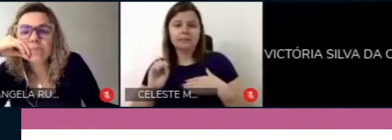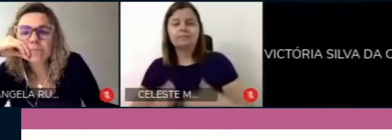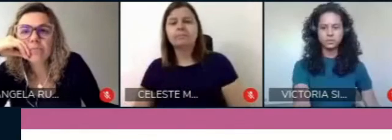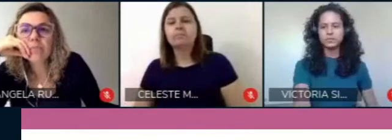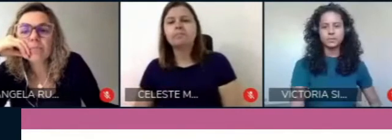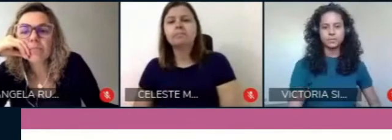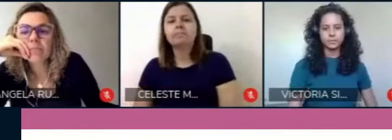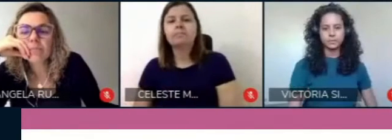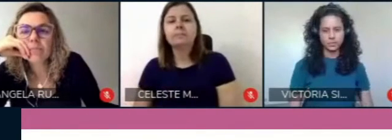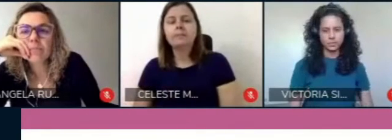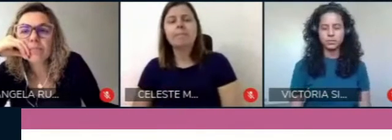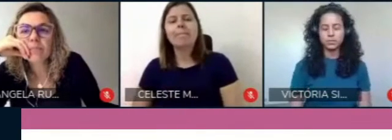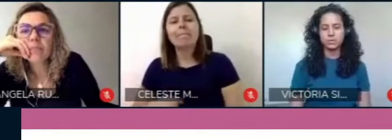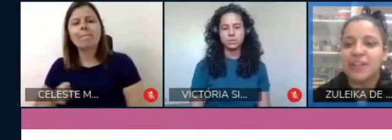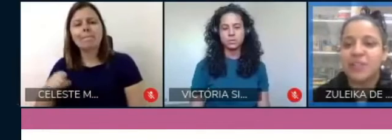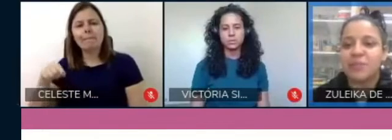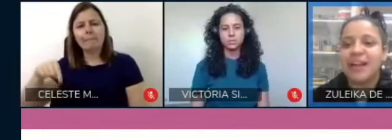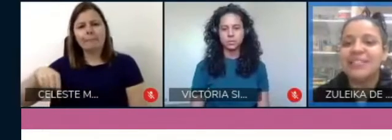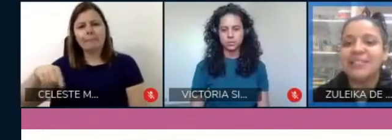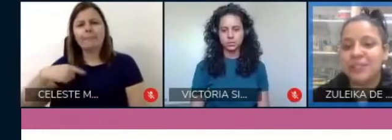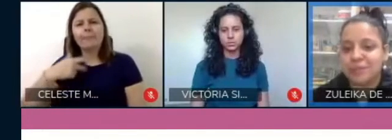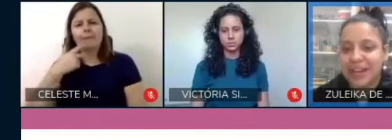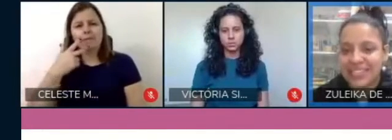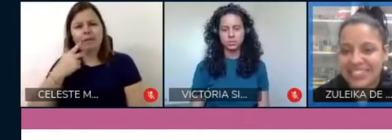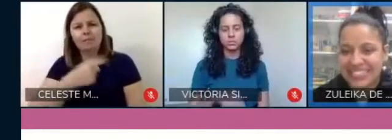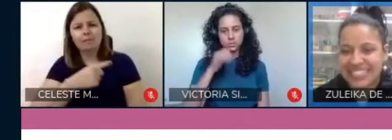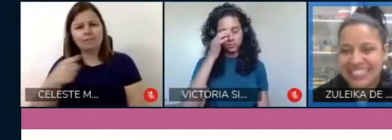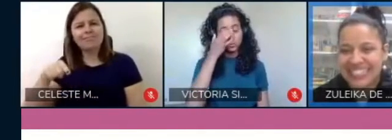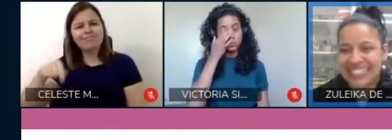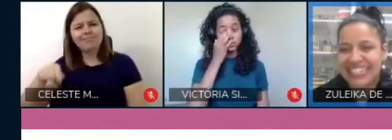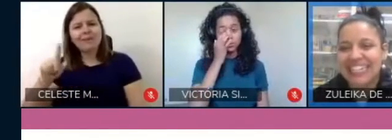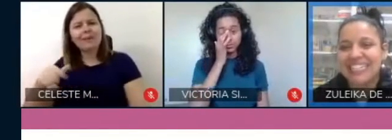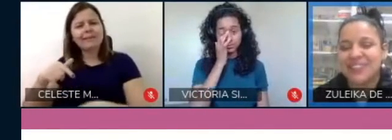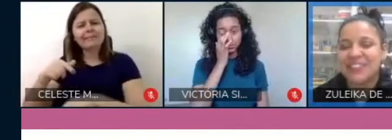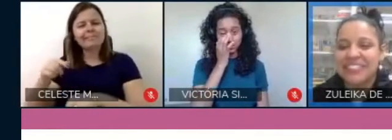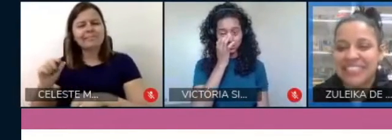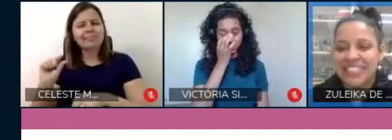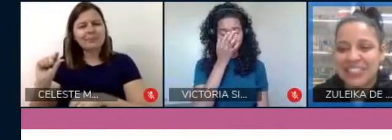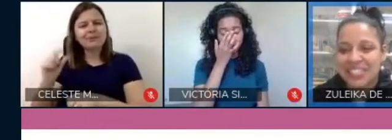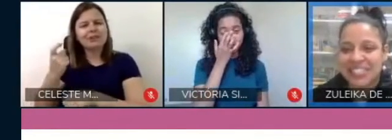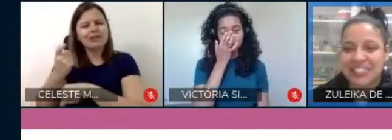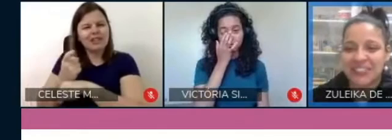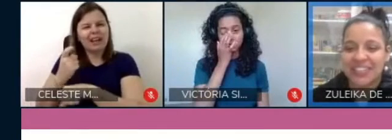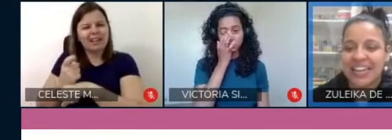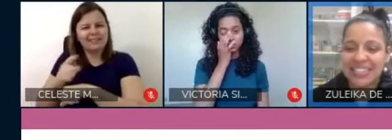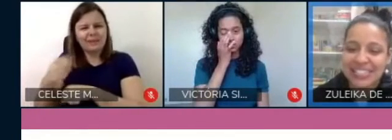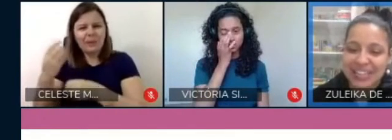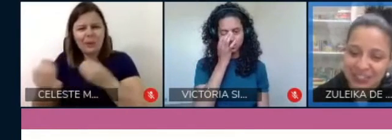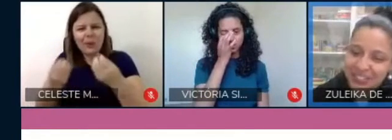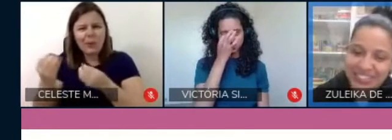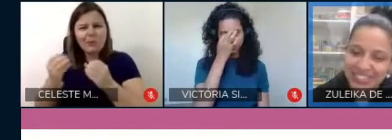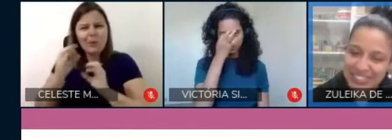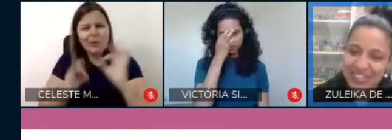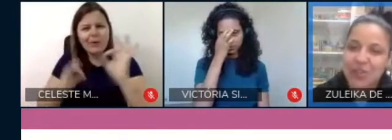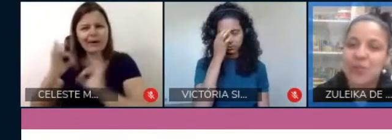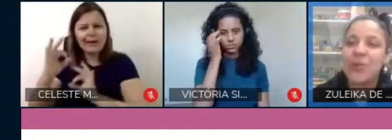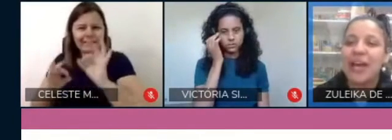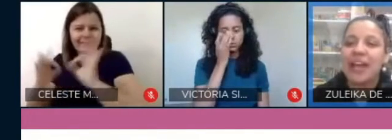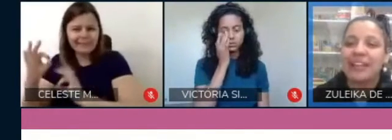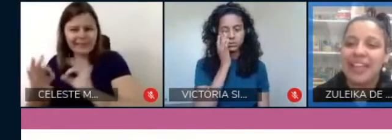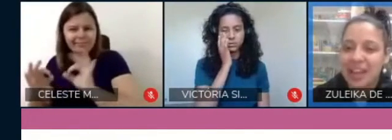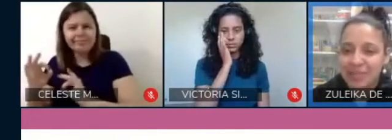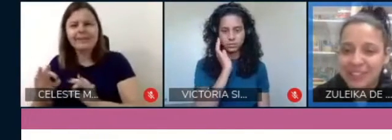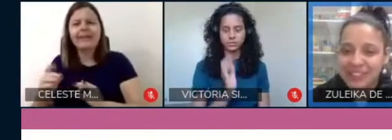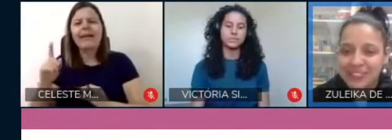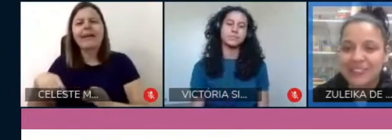Esse que eu já mencionei para vocês é das partes mais antipáticas do gerenciamento das nossas atividades, que é quando a gente tem